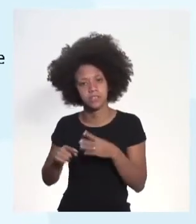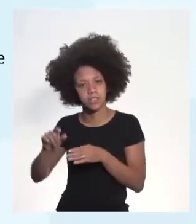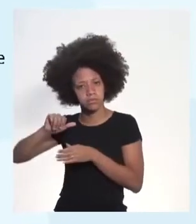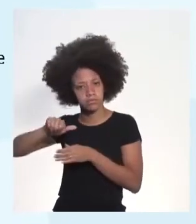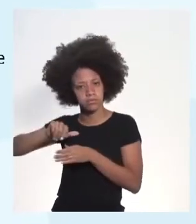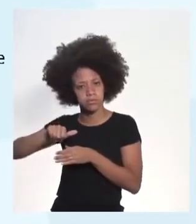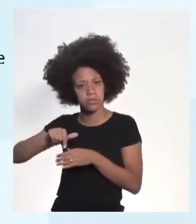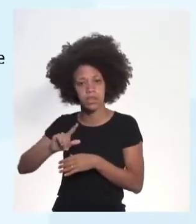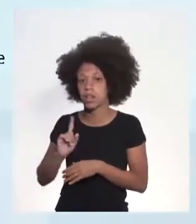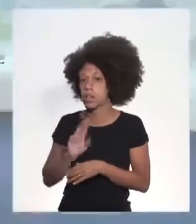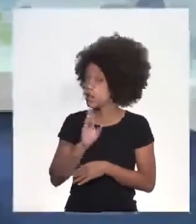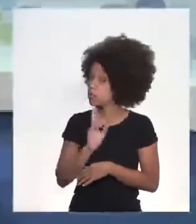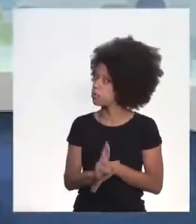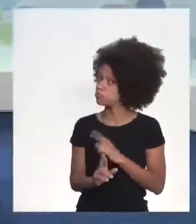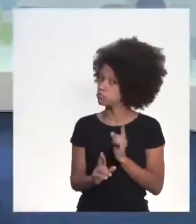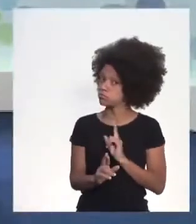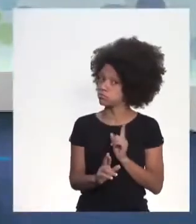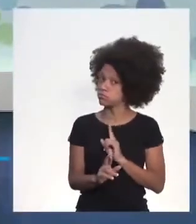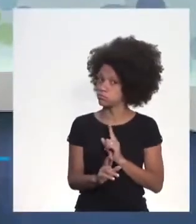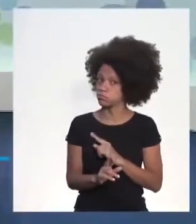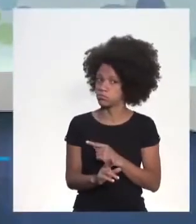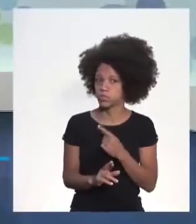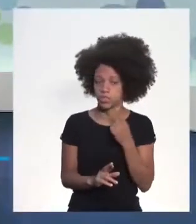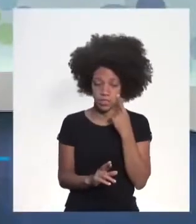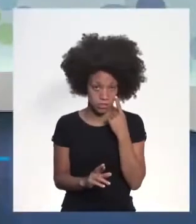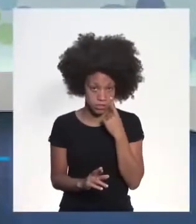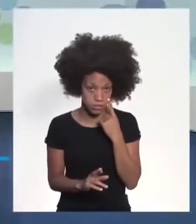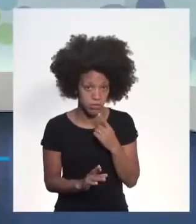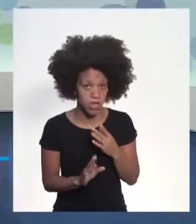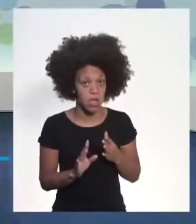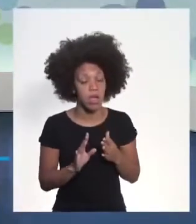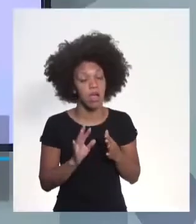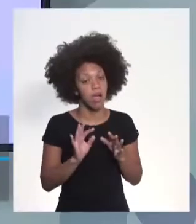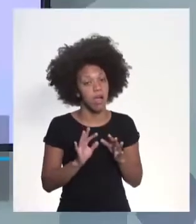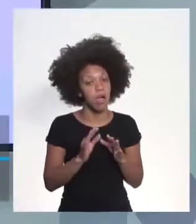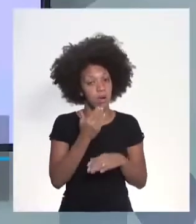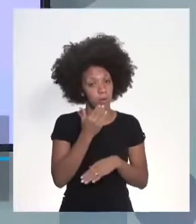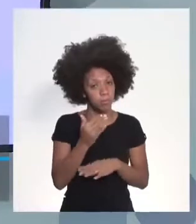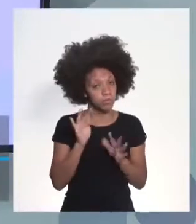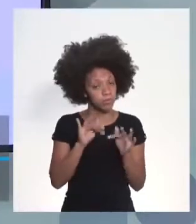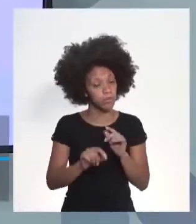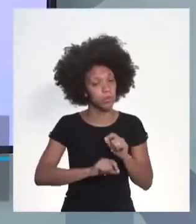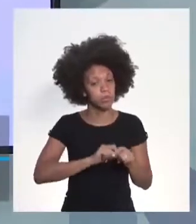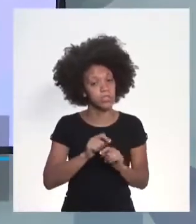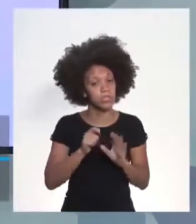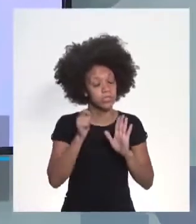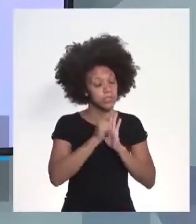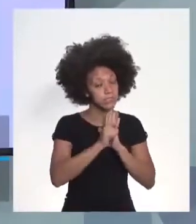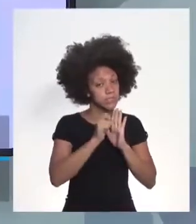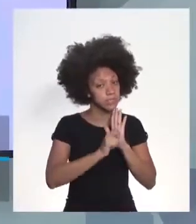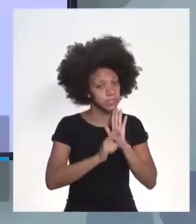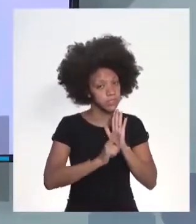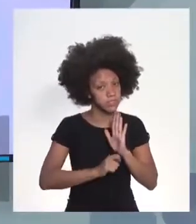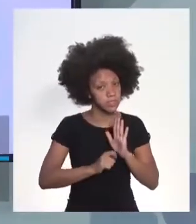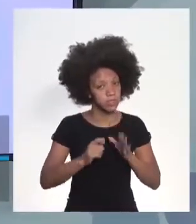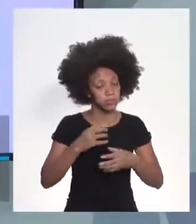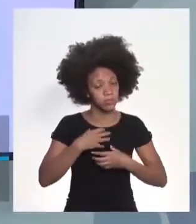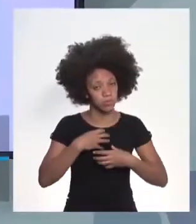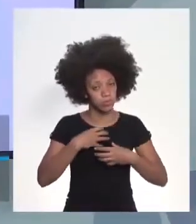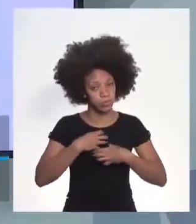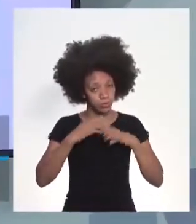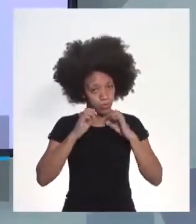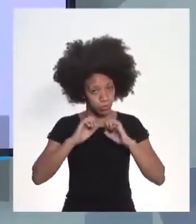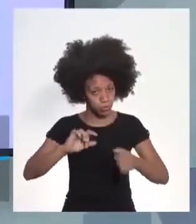não é só o resultado né Osmar não não você viu bem claro ainda é comando Afinal aí diz o seguinte Escreva na forma algébrica